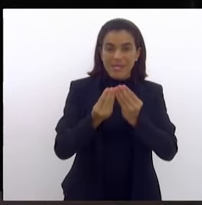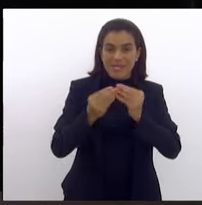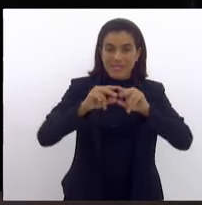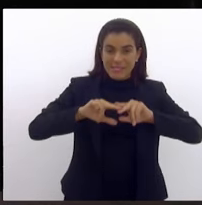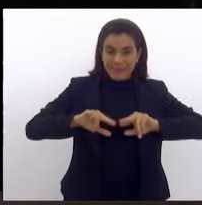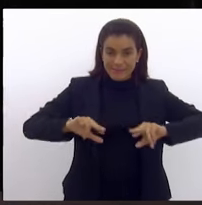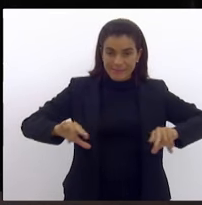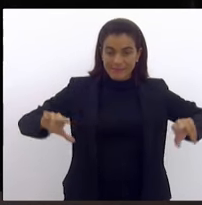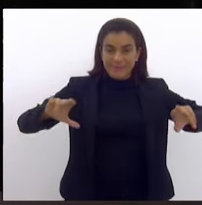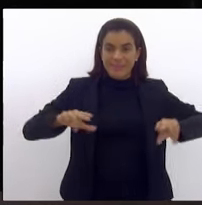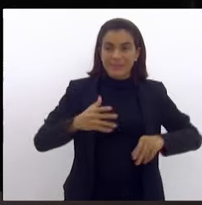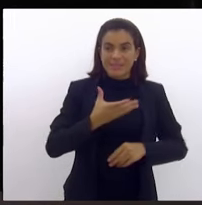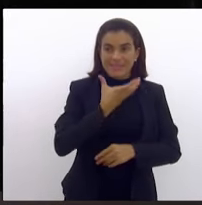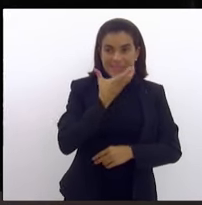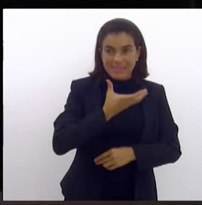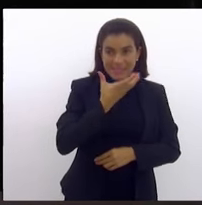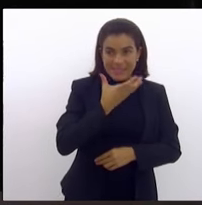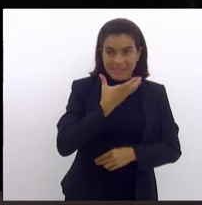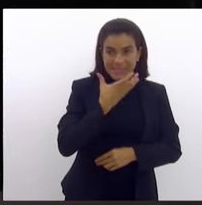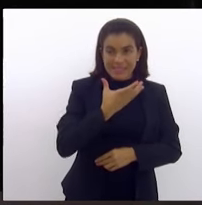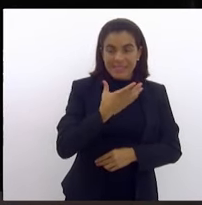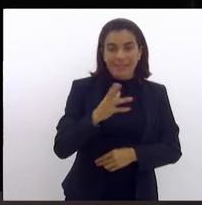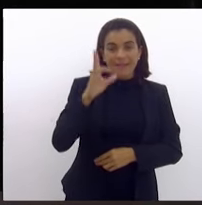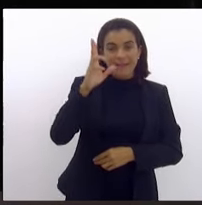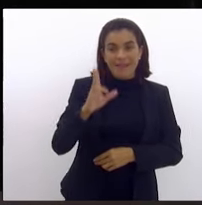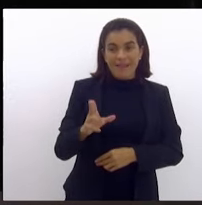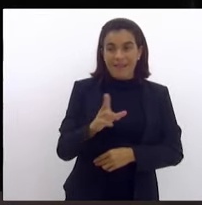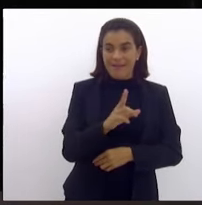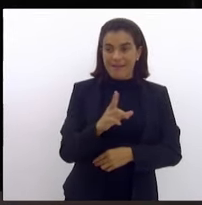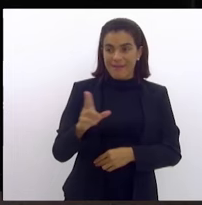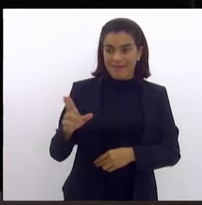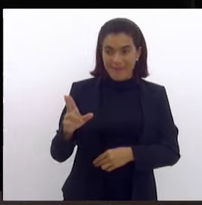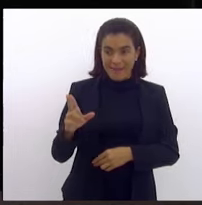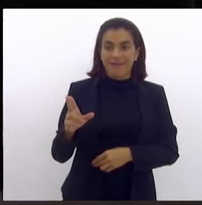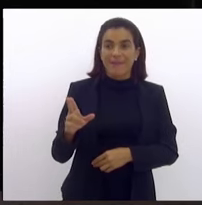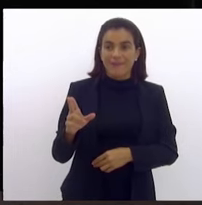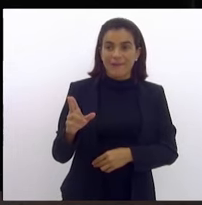Natal aqui da Capelaria